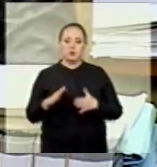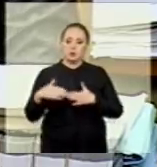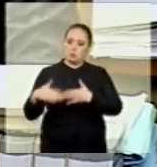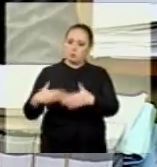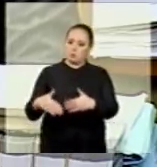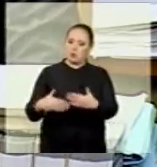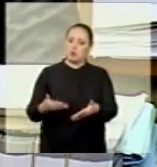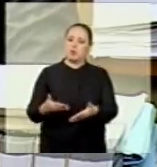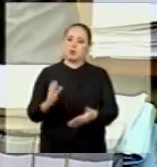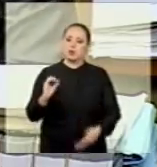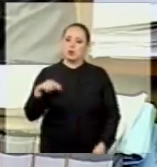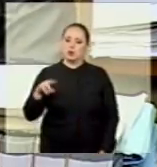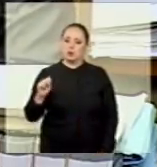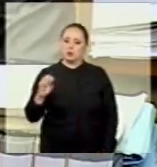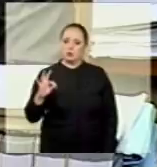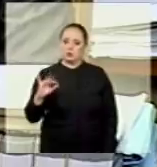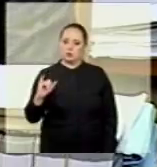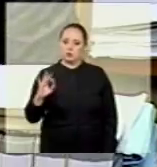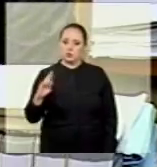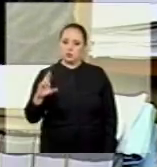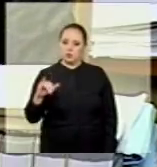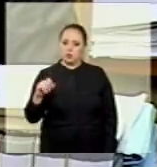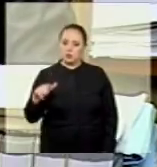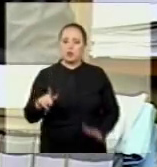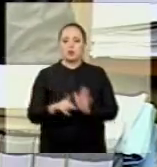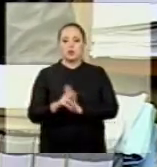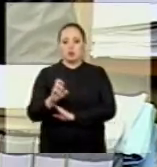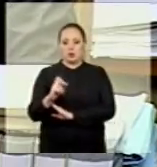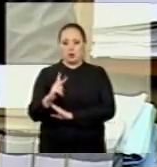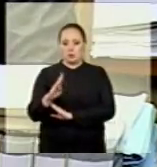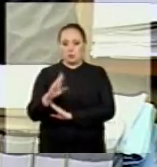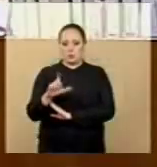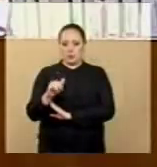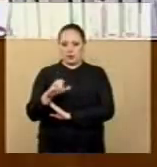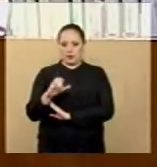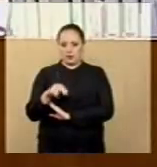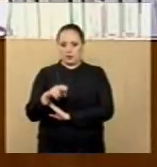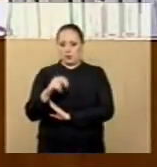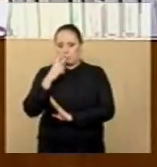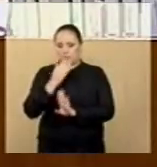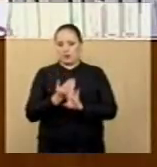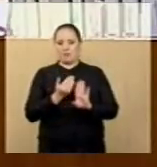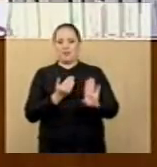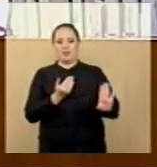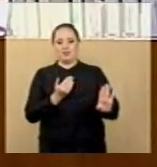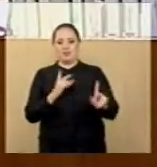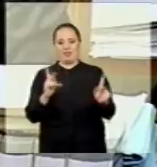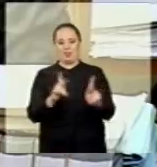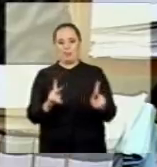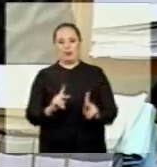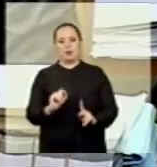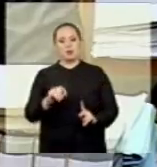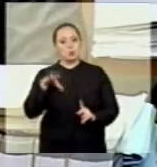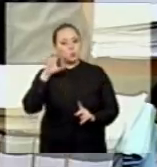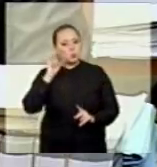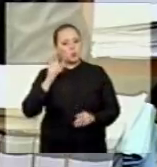processo constitucional, quer dizer, republicano, distanciou-nos muito da parcimônia com que se ouve e